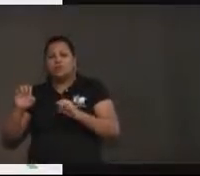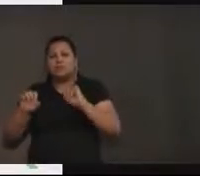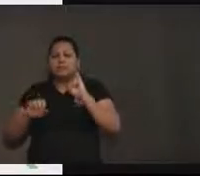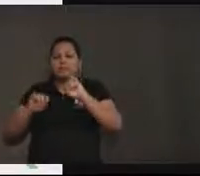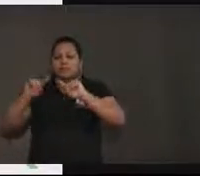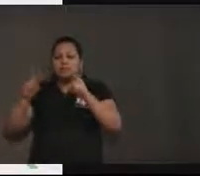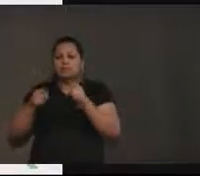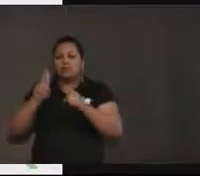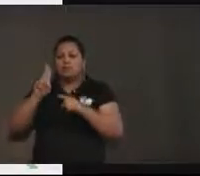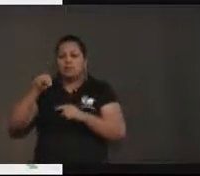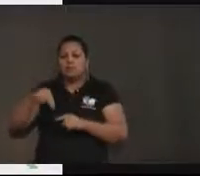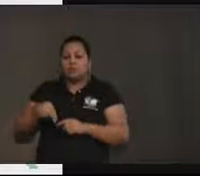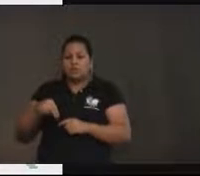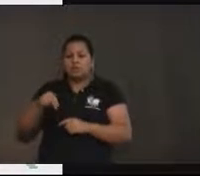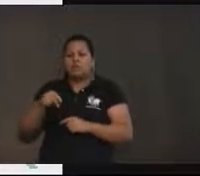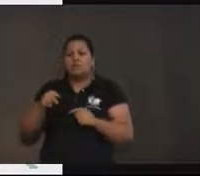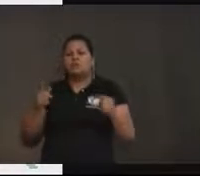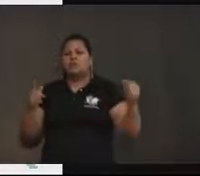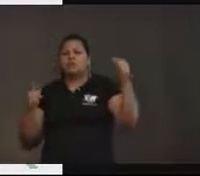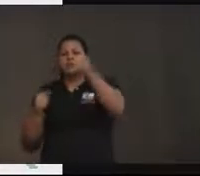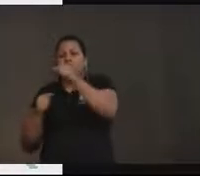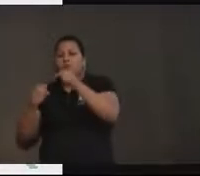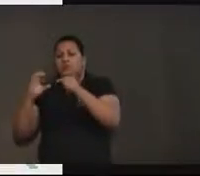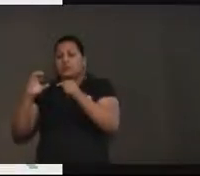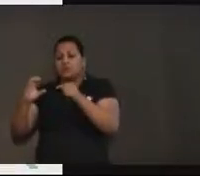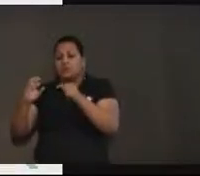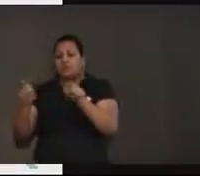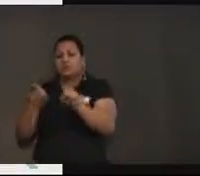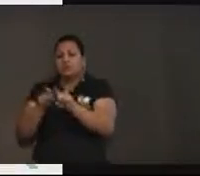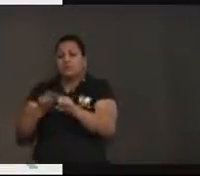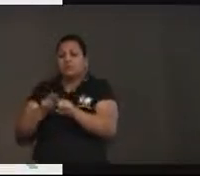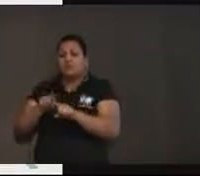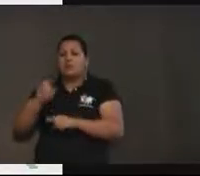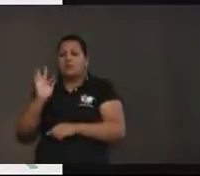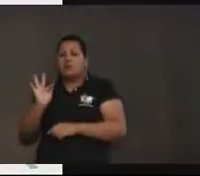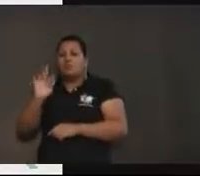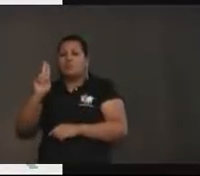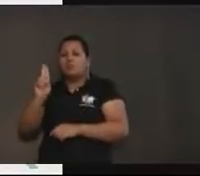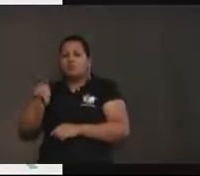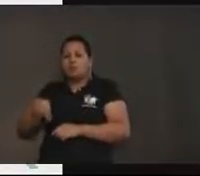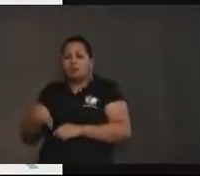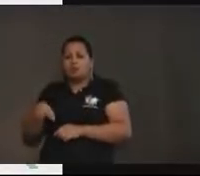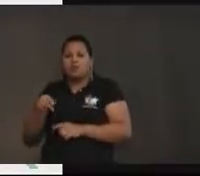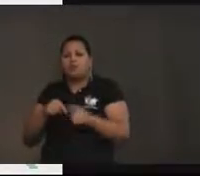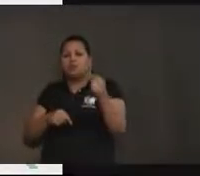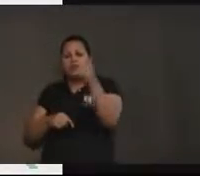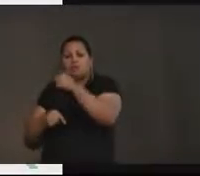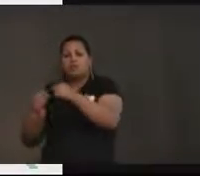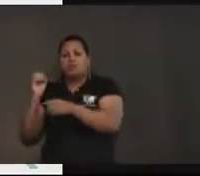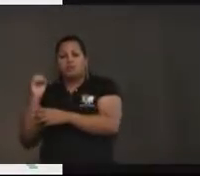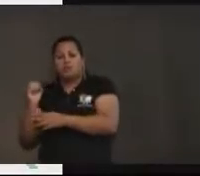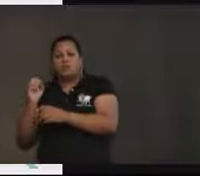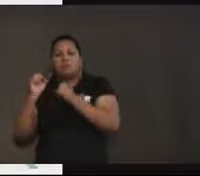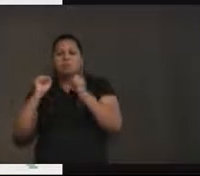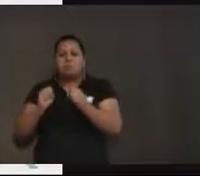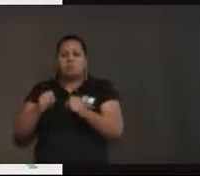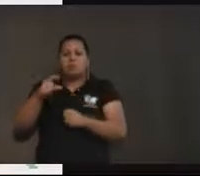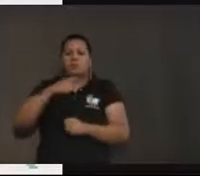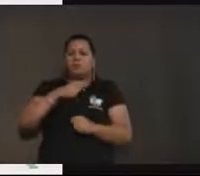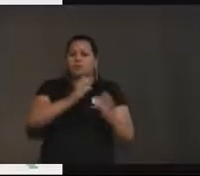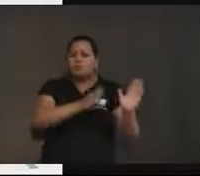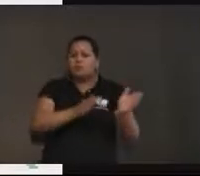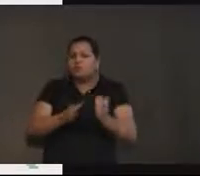uma super sequência convergente porque pode não ter pode pode não ter E aí entra matemática para dizer que pode